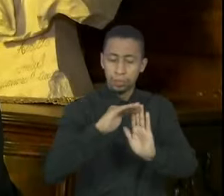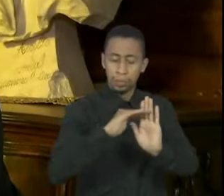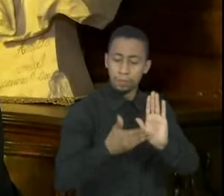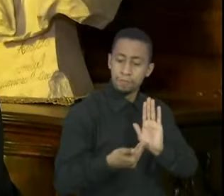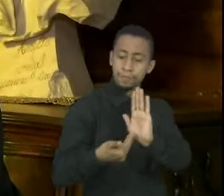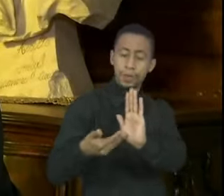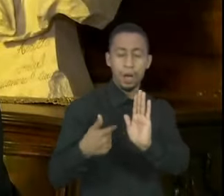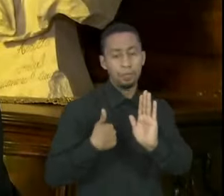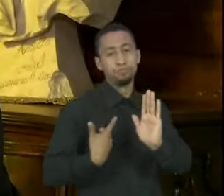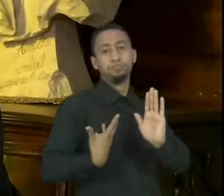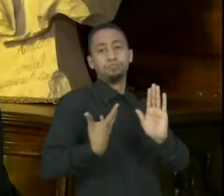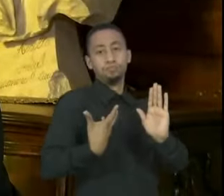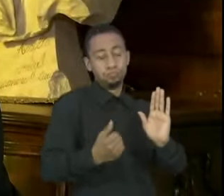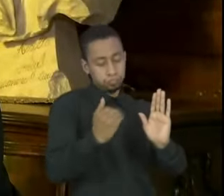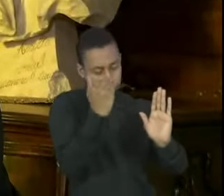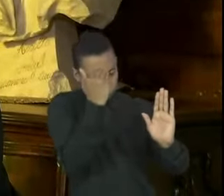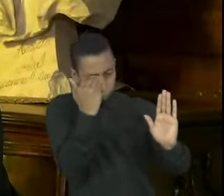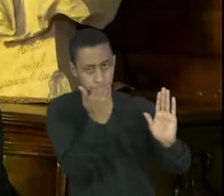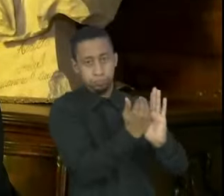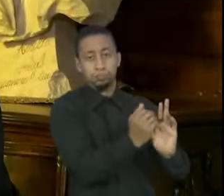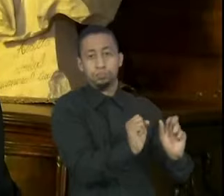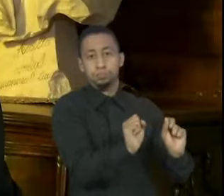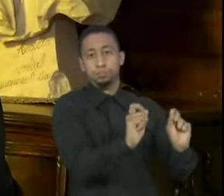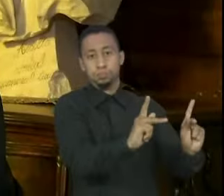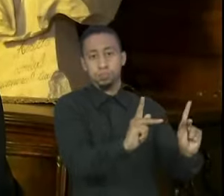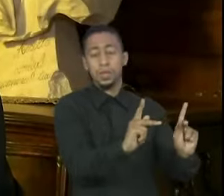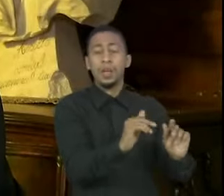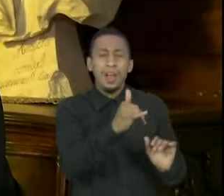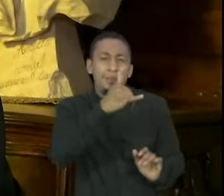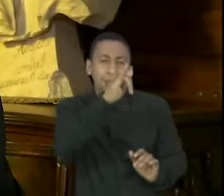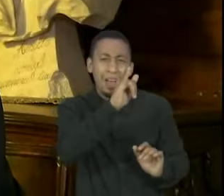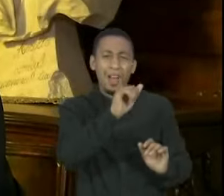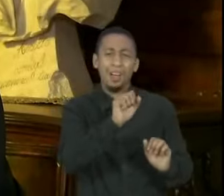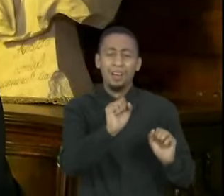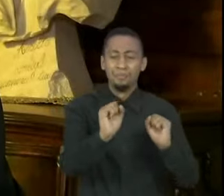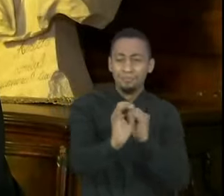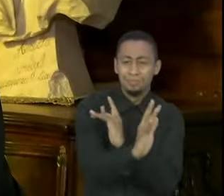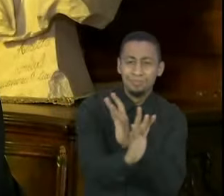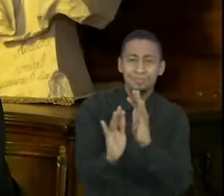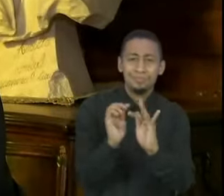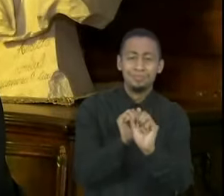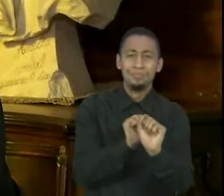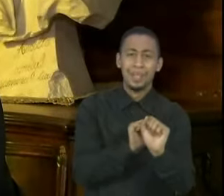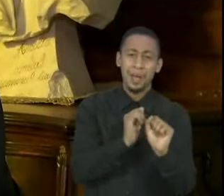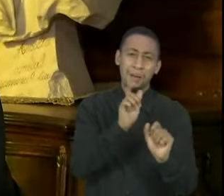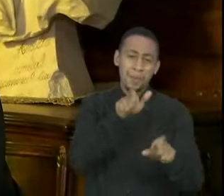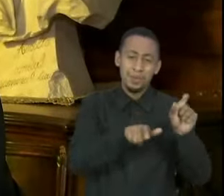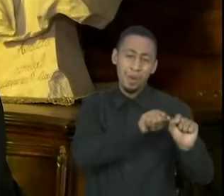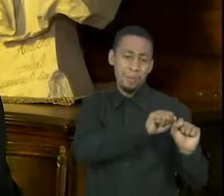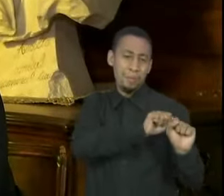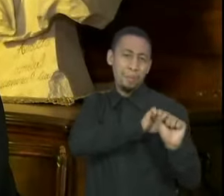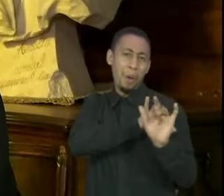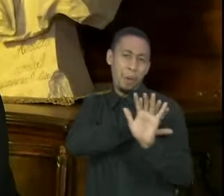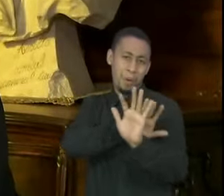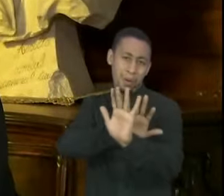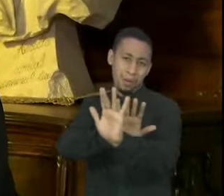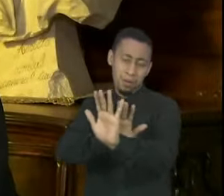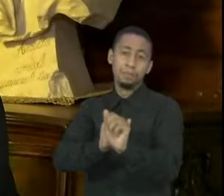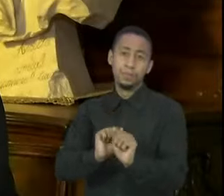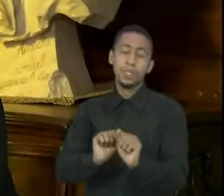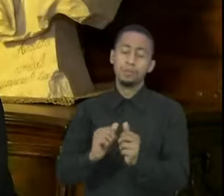a não termos as celebrações com o povo e por uma iniciativa de